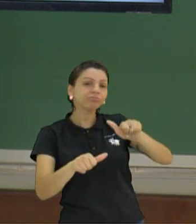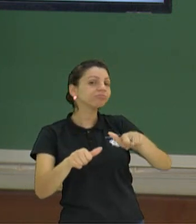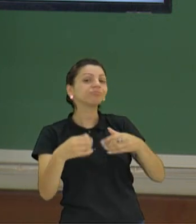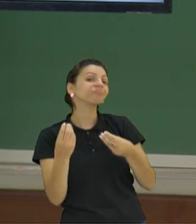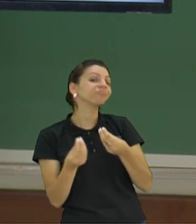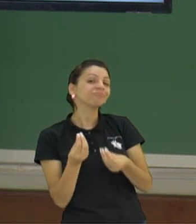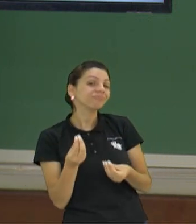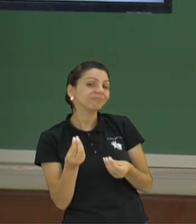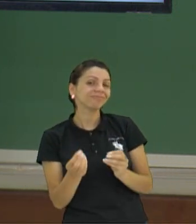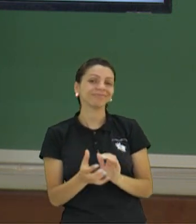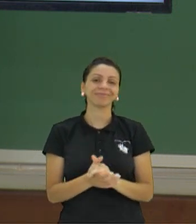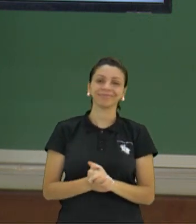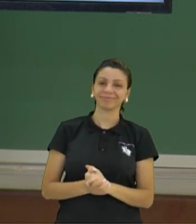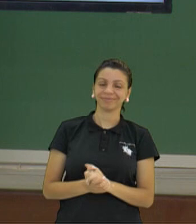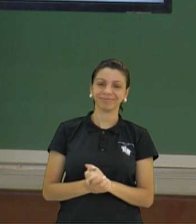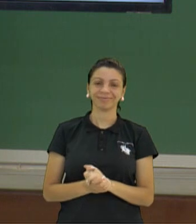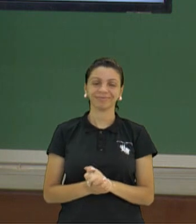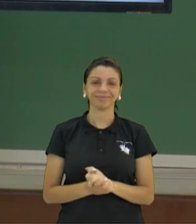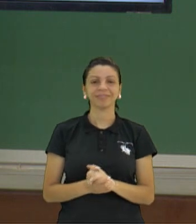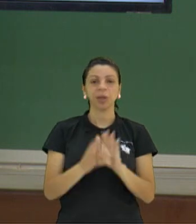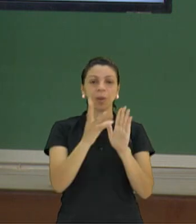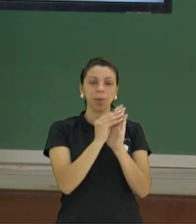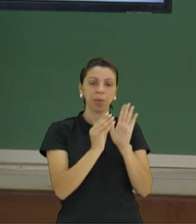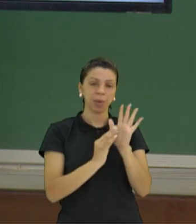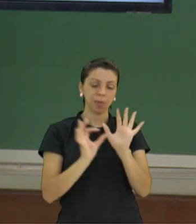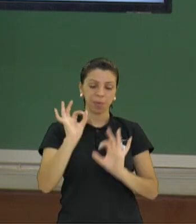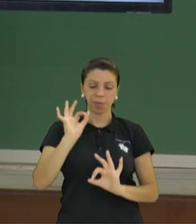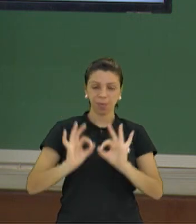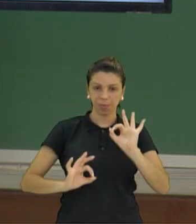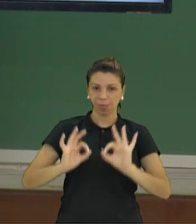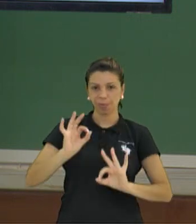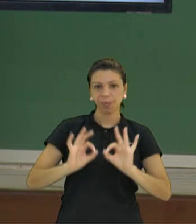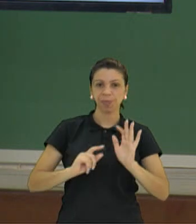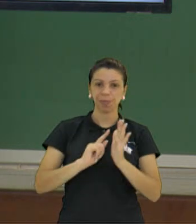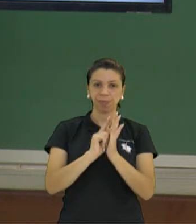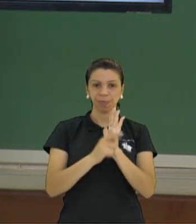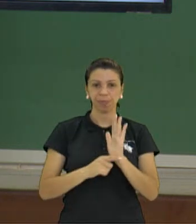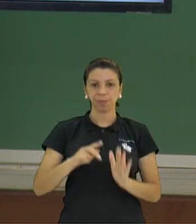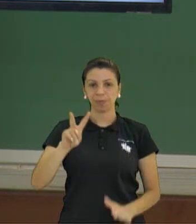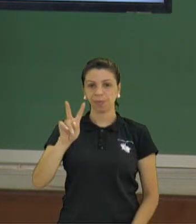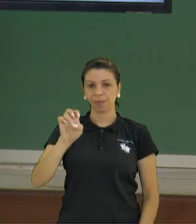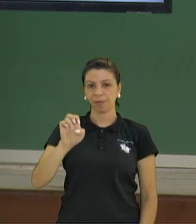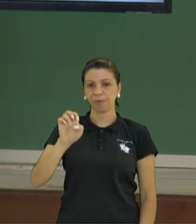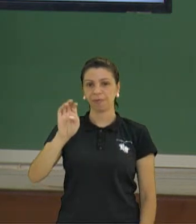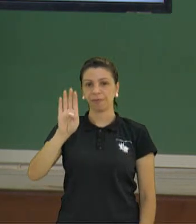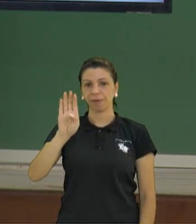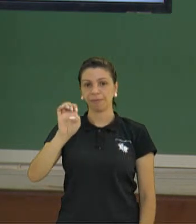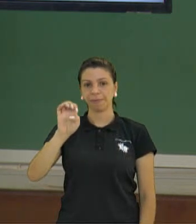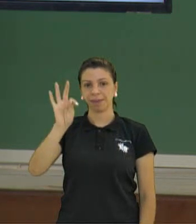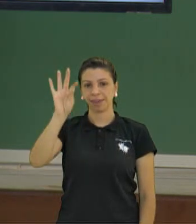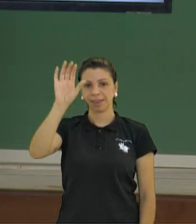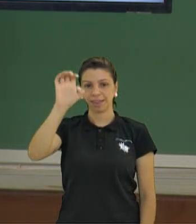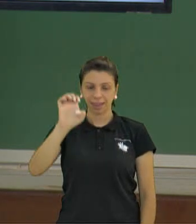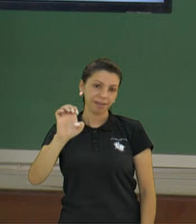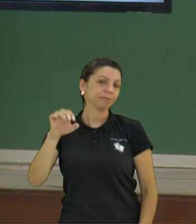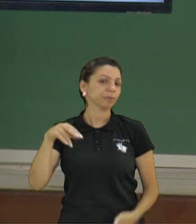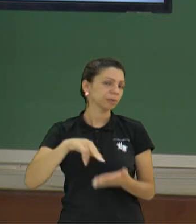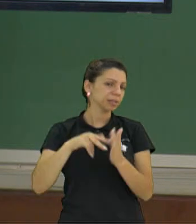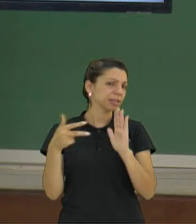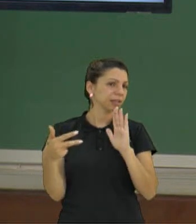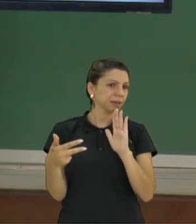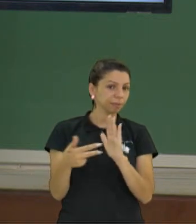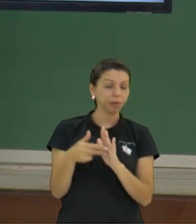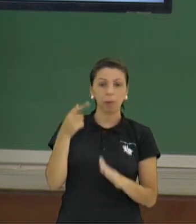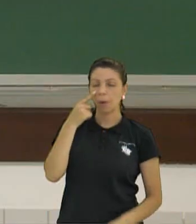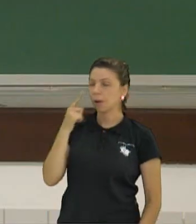isso? Conteúdo, planejamento e produção do gênero verbete. O que é um verbete? Nós já vimos ontem, o texto